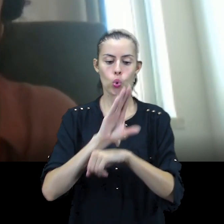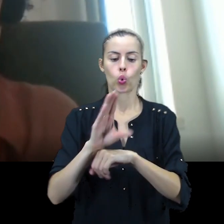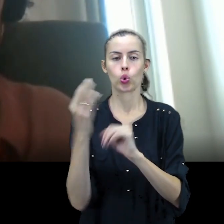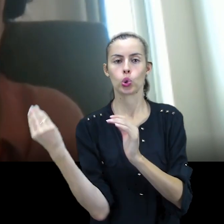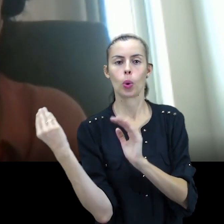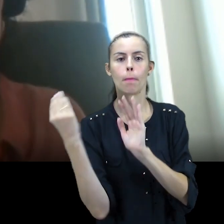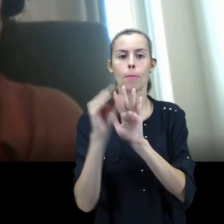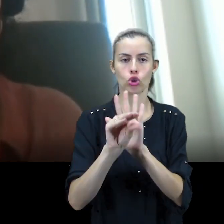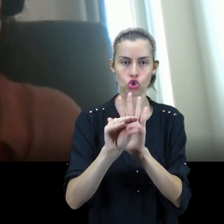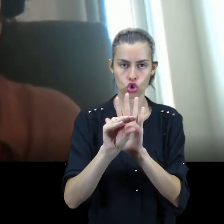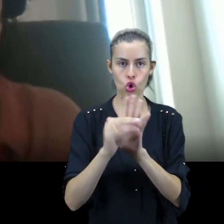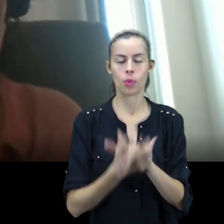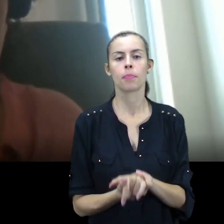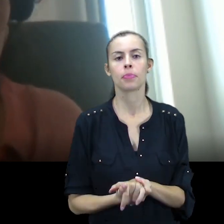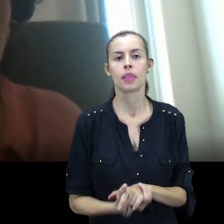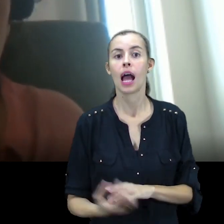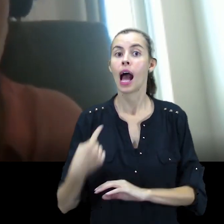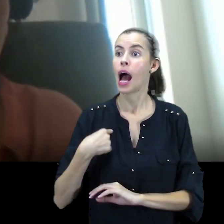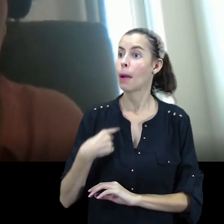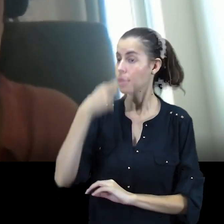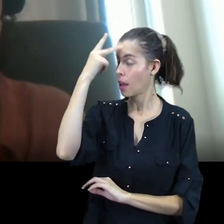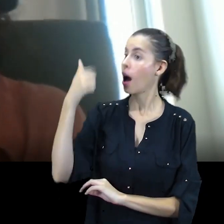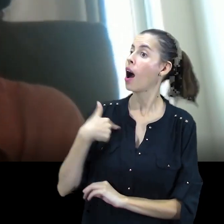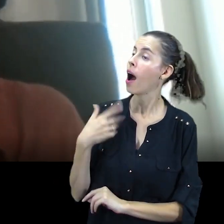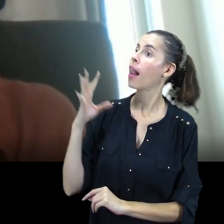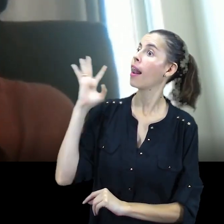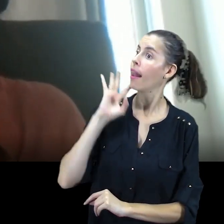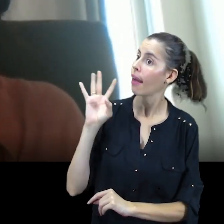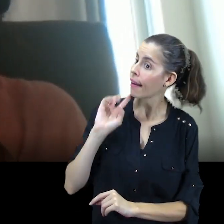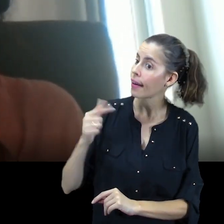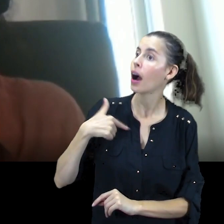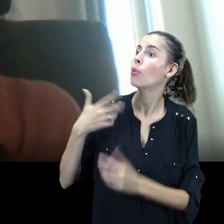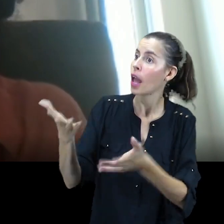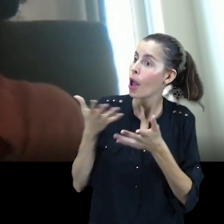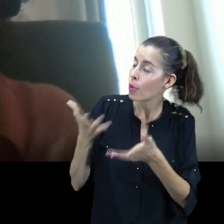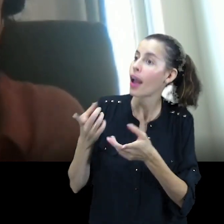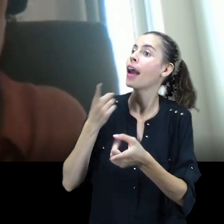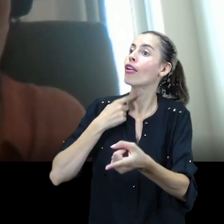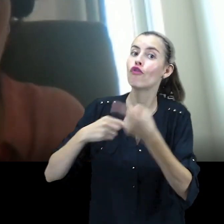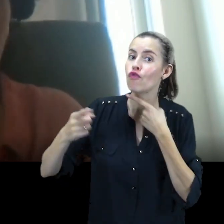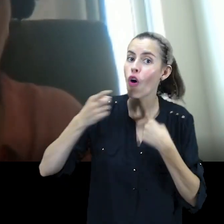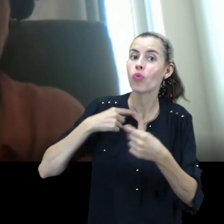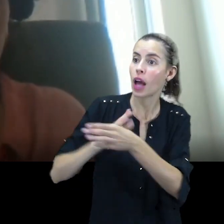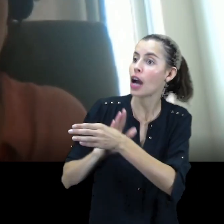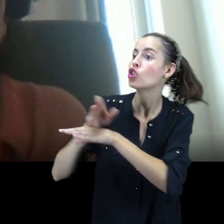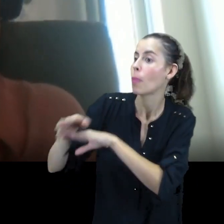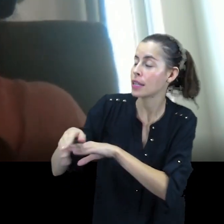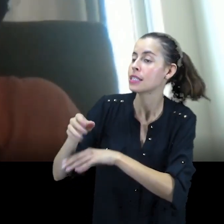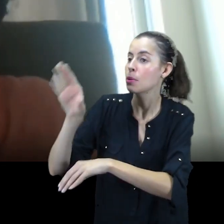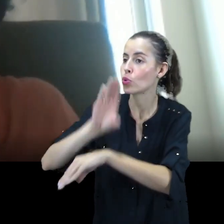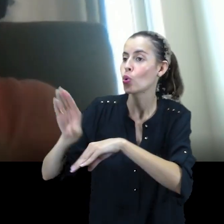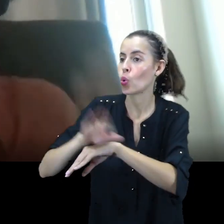E inclusive, um debate que os nossos professores negros têm feito. O professor negro